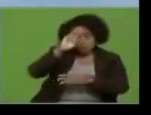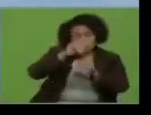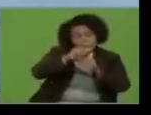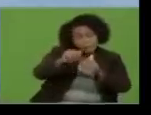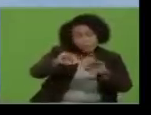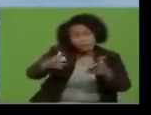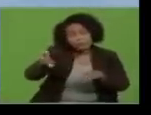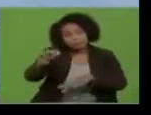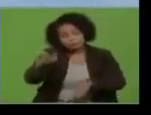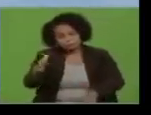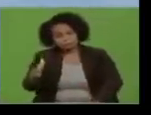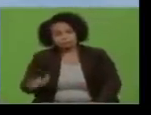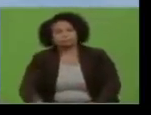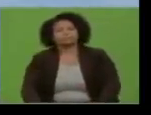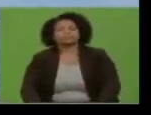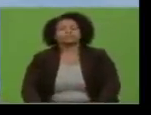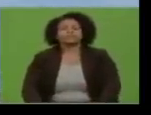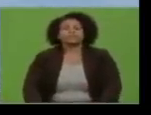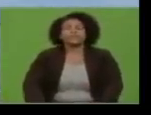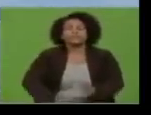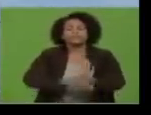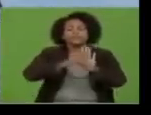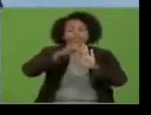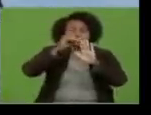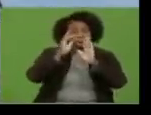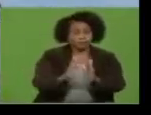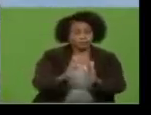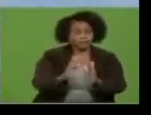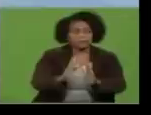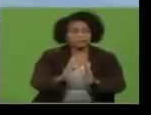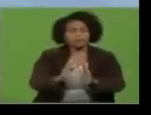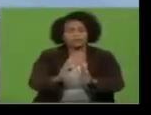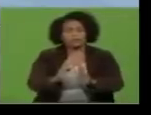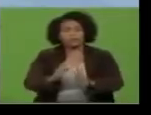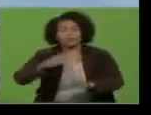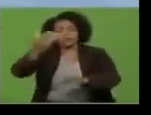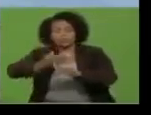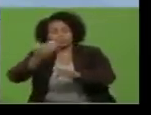O mesmo princípio se aplica às modalidades desportivas coletivas.